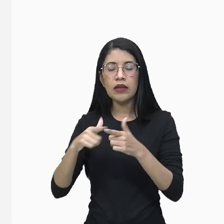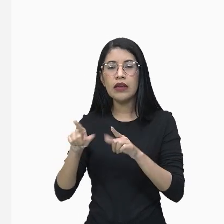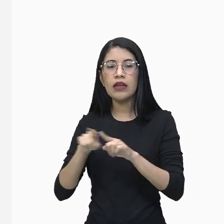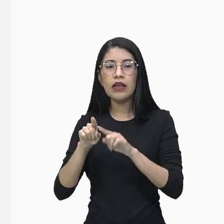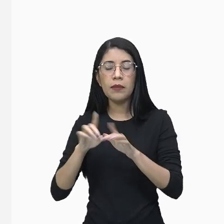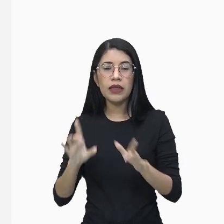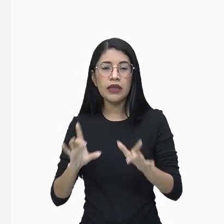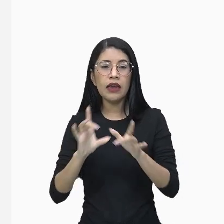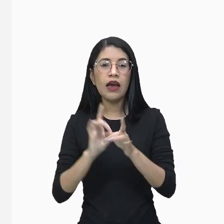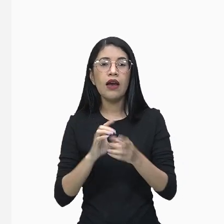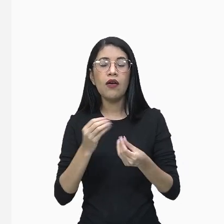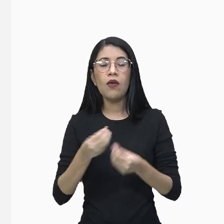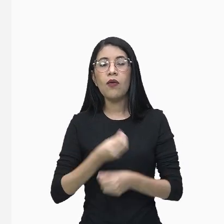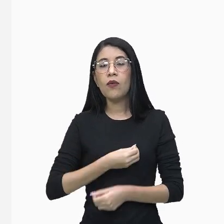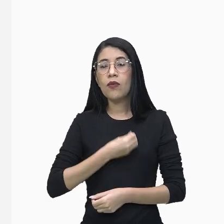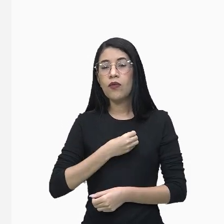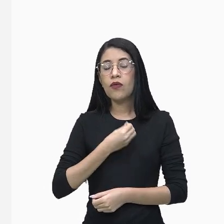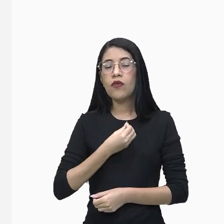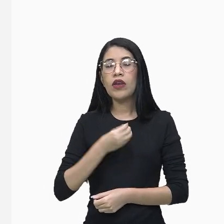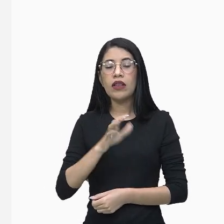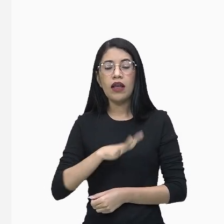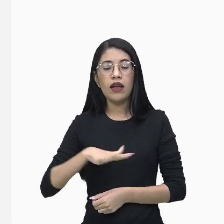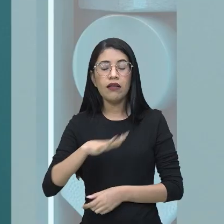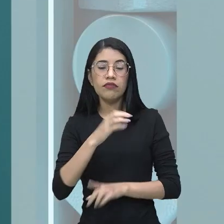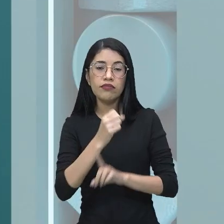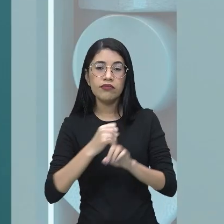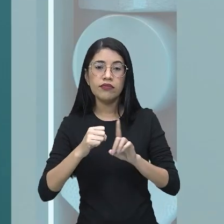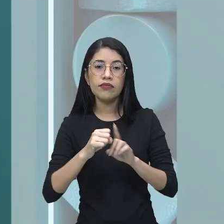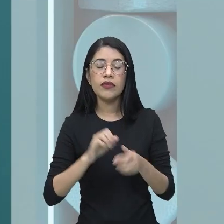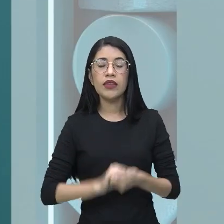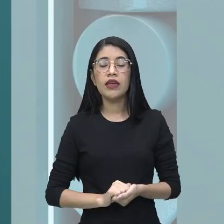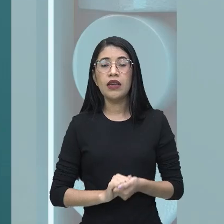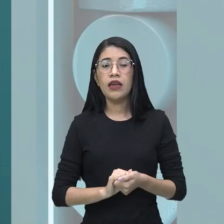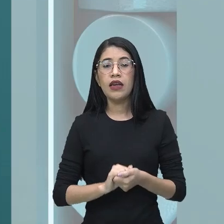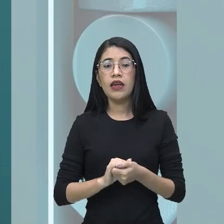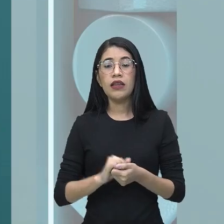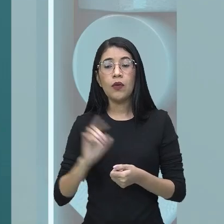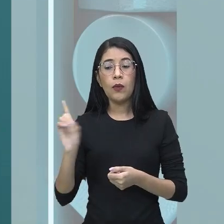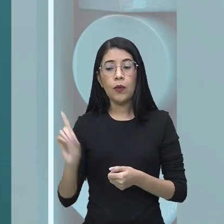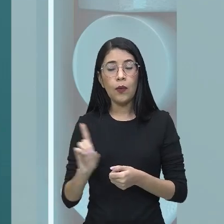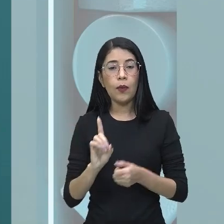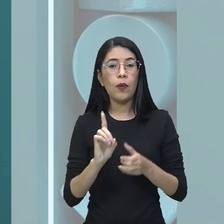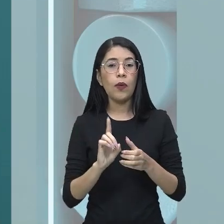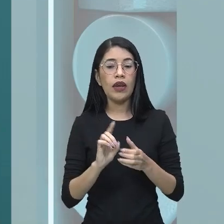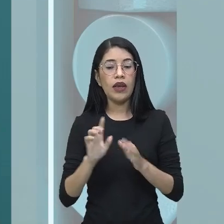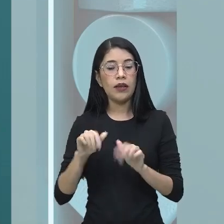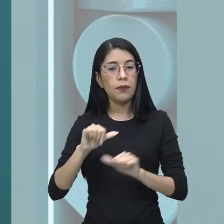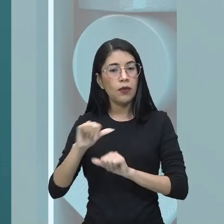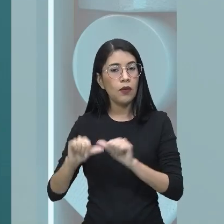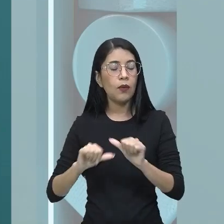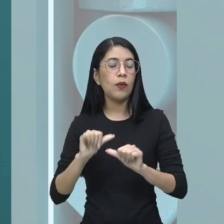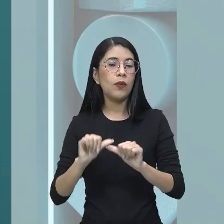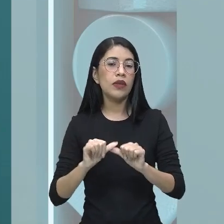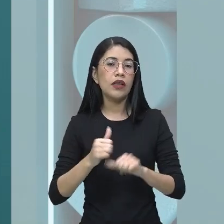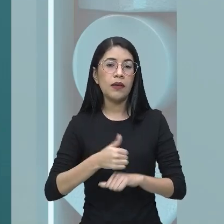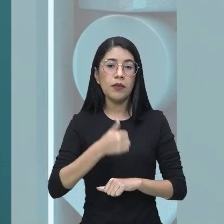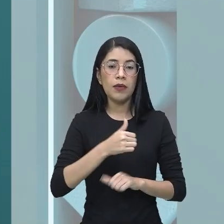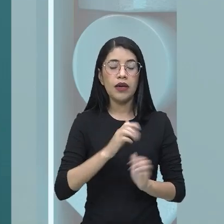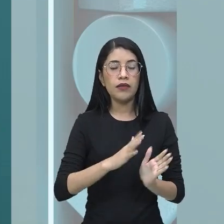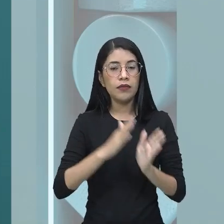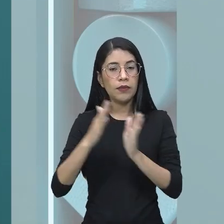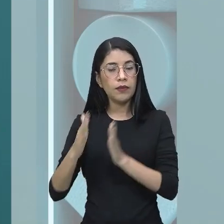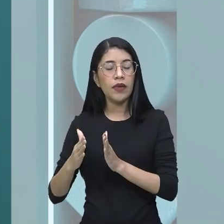a vida dos homens em sociedades, ou seja, sai do individualismo da primeira fase para um processo